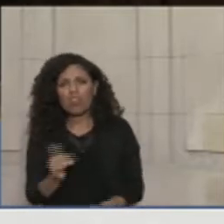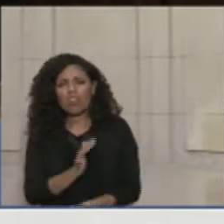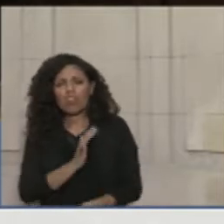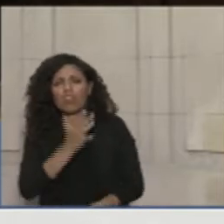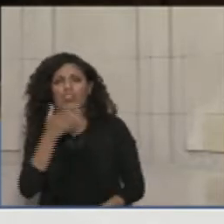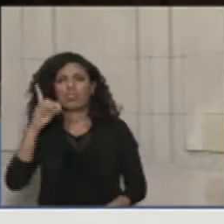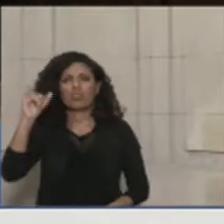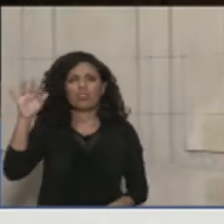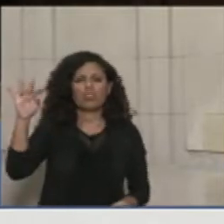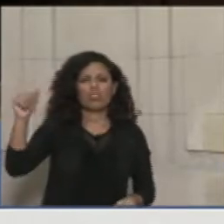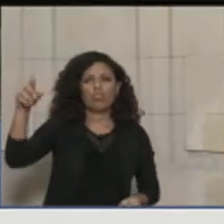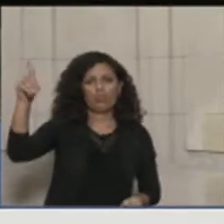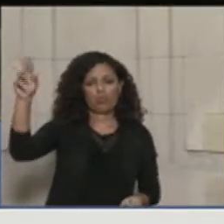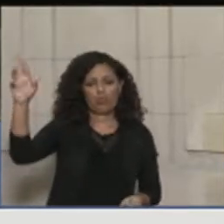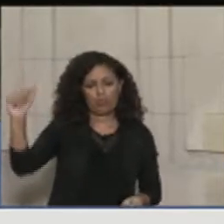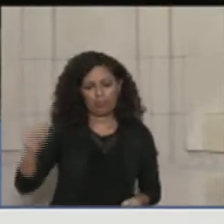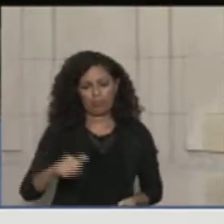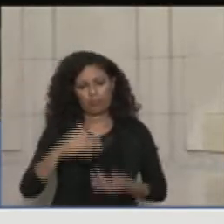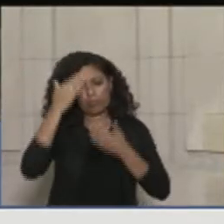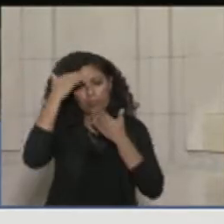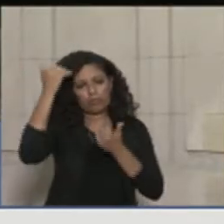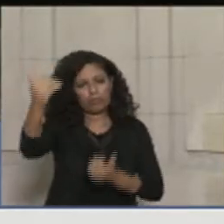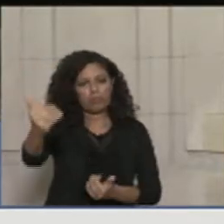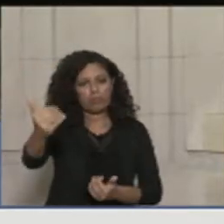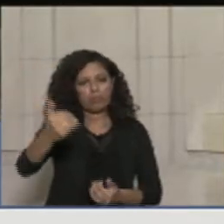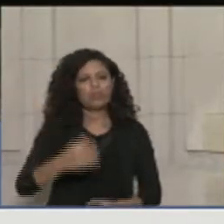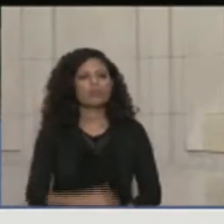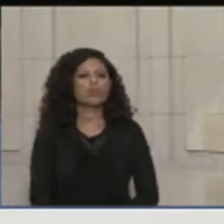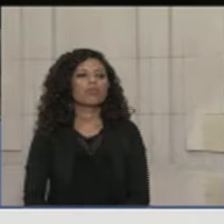ditadura. Muito obrigado, senhor.